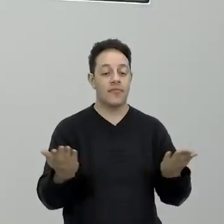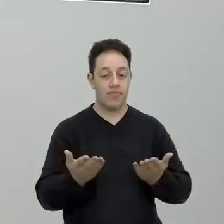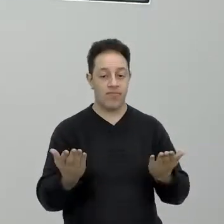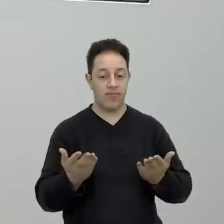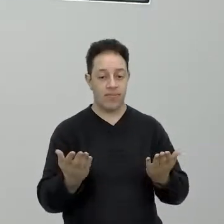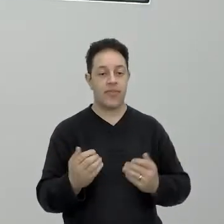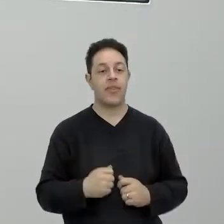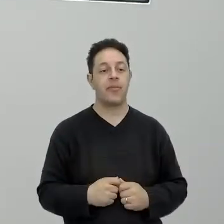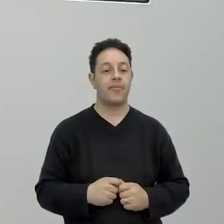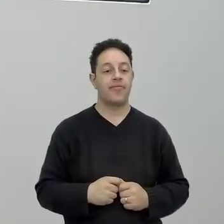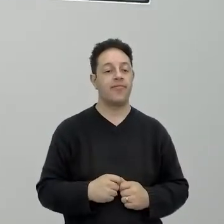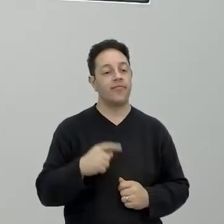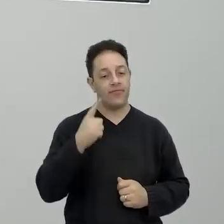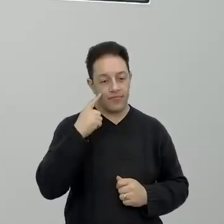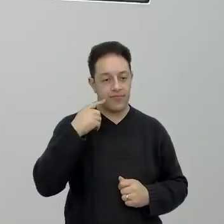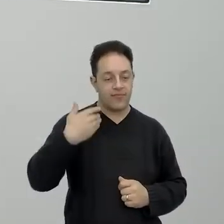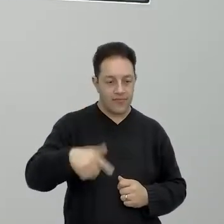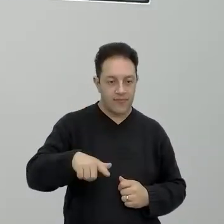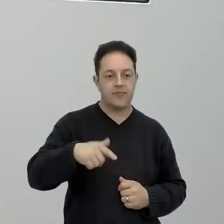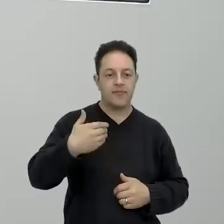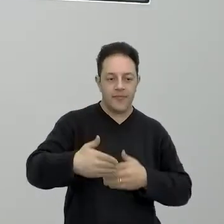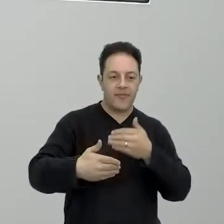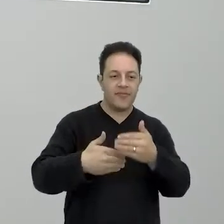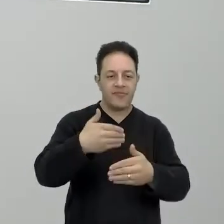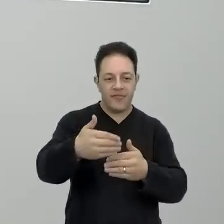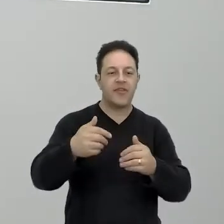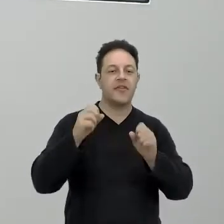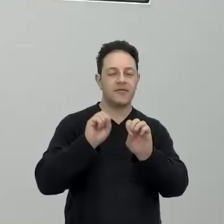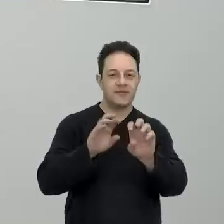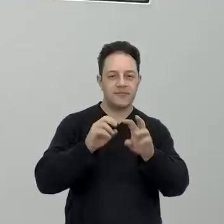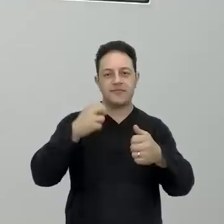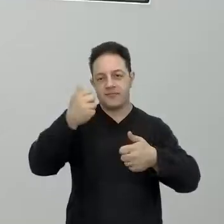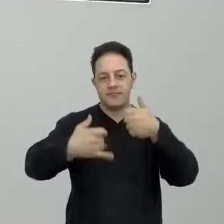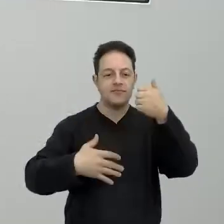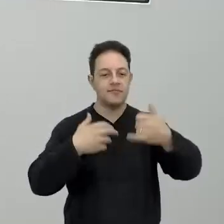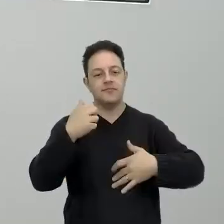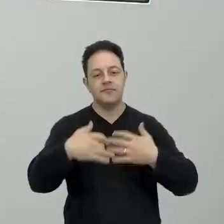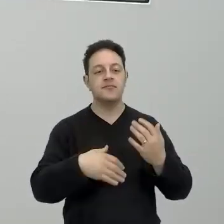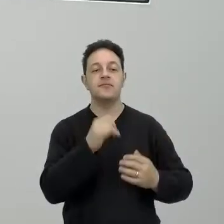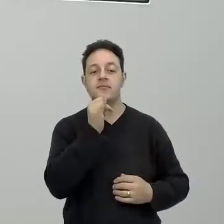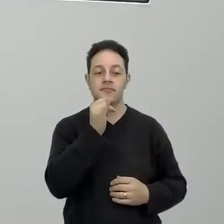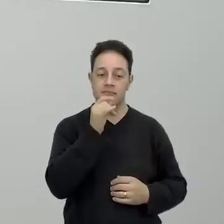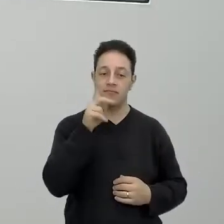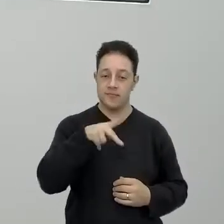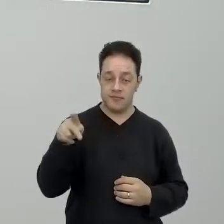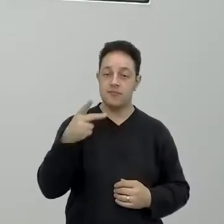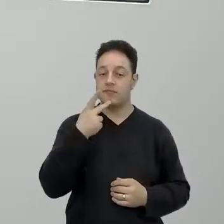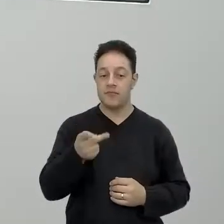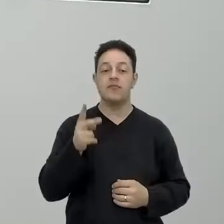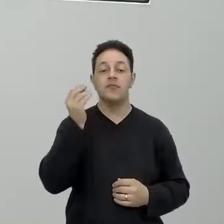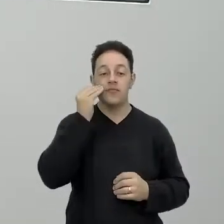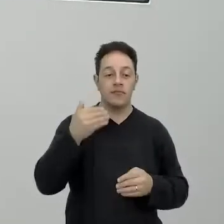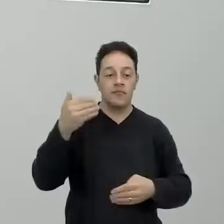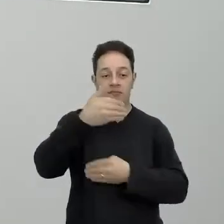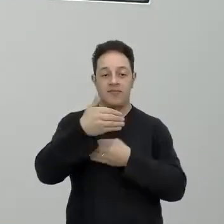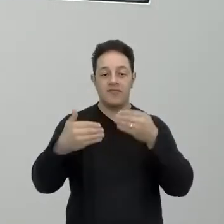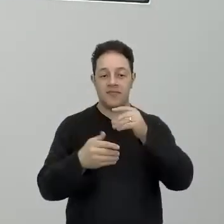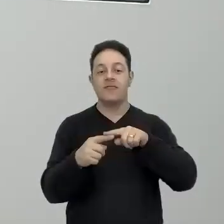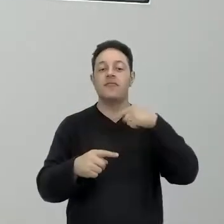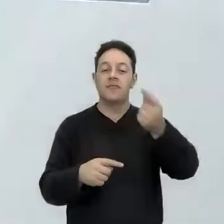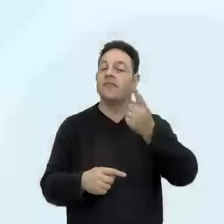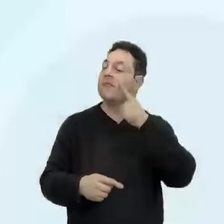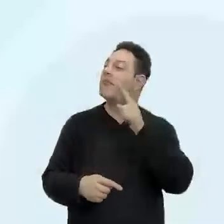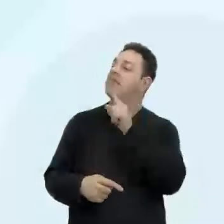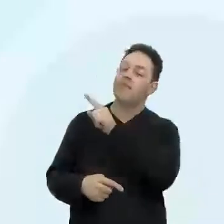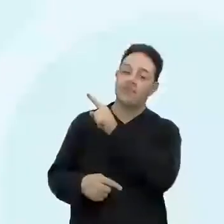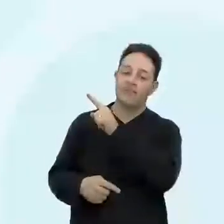aqui andando um pouco com a nossa aula, né? Eu vou passar mais um slide, a